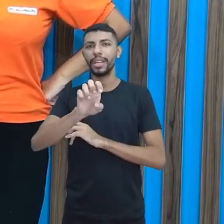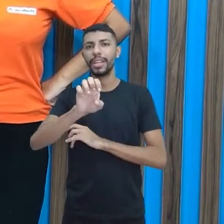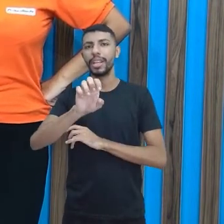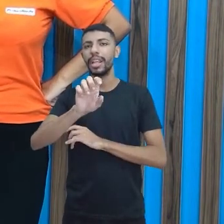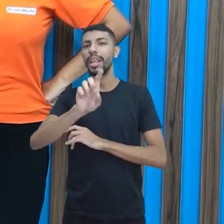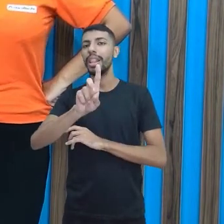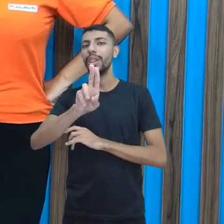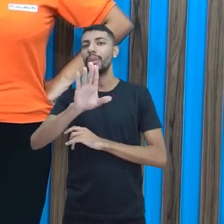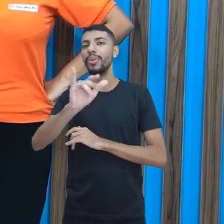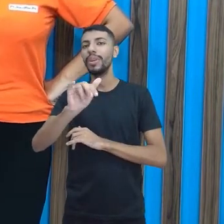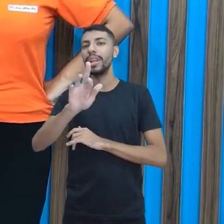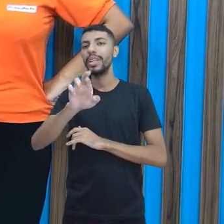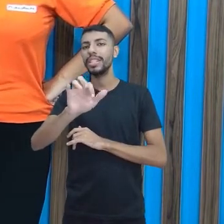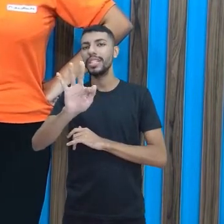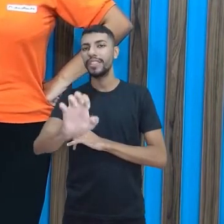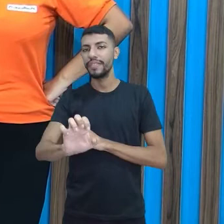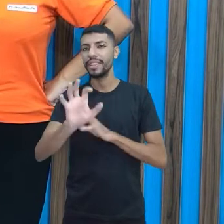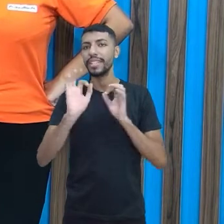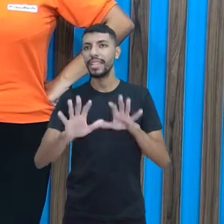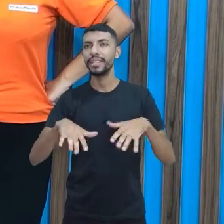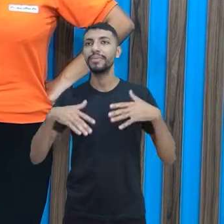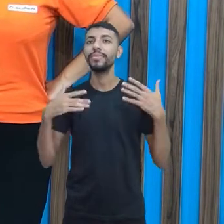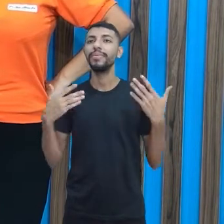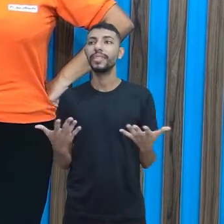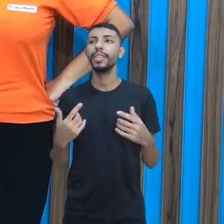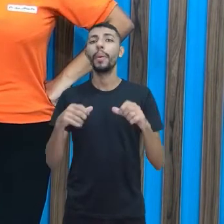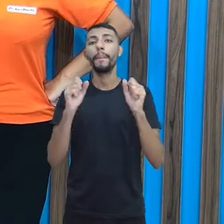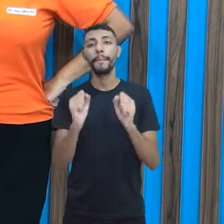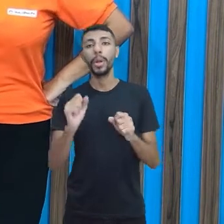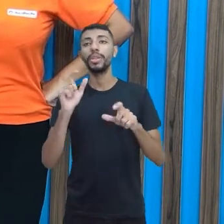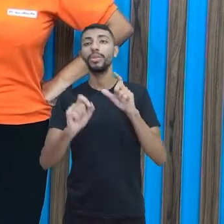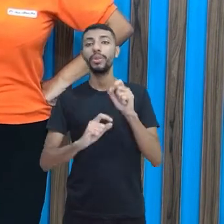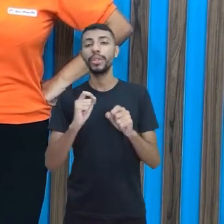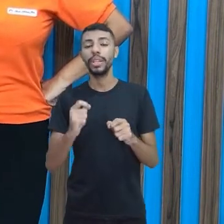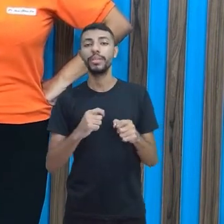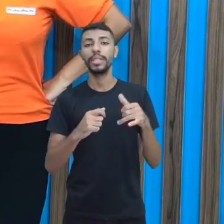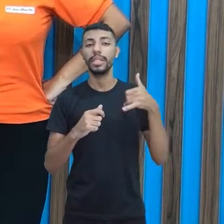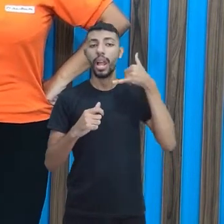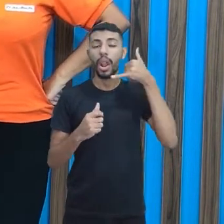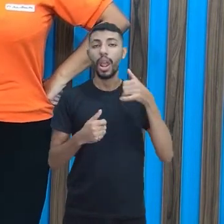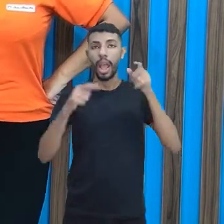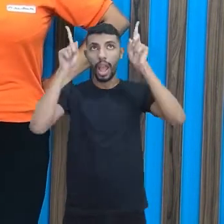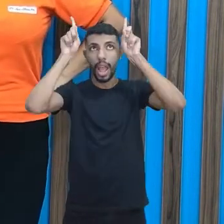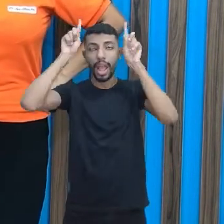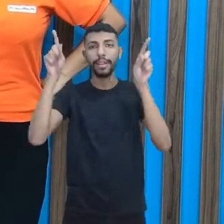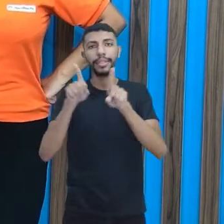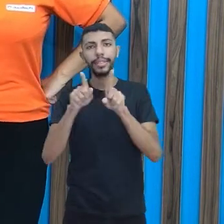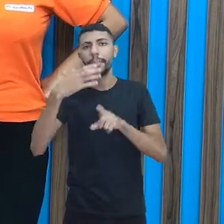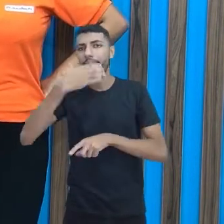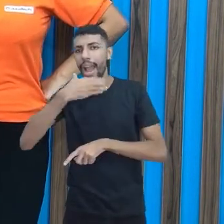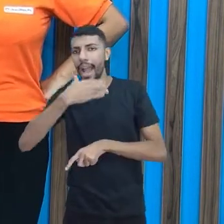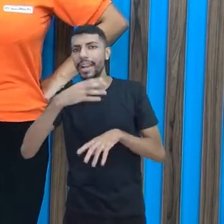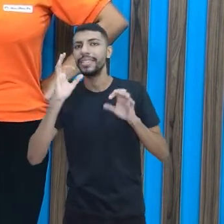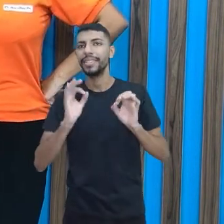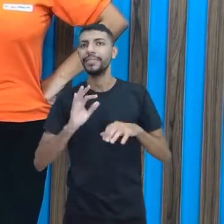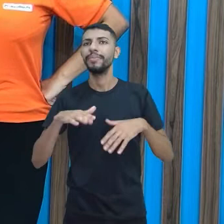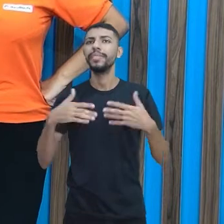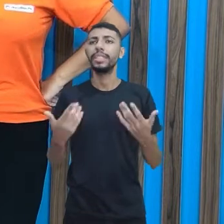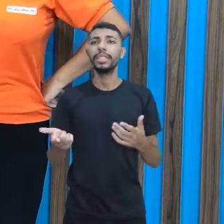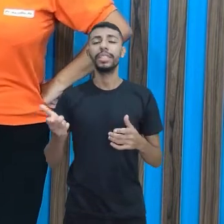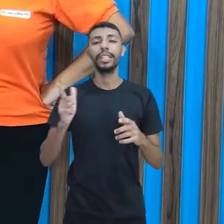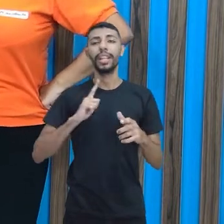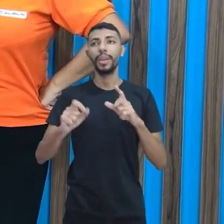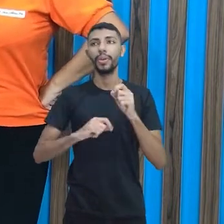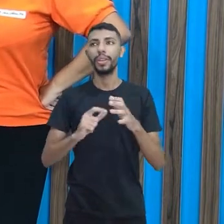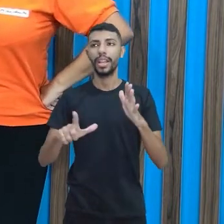gente. Vocês podem baixar tanto para Android quanto para iOS, nas lojas de aplicativo ou no QR Code